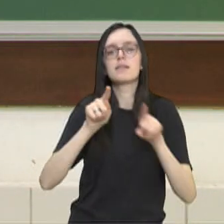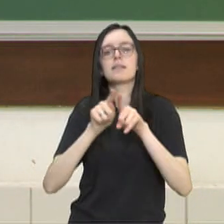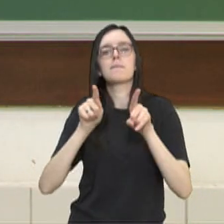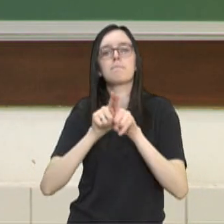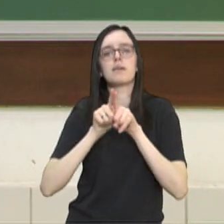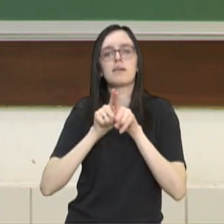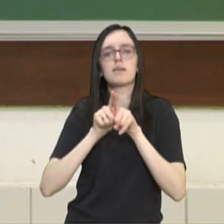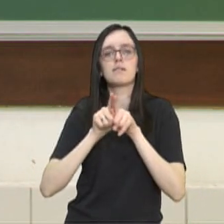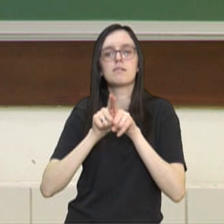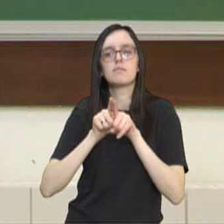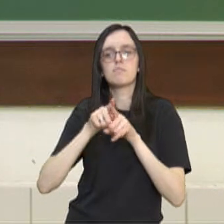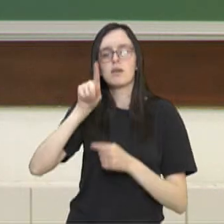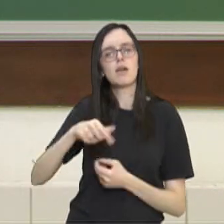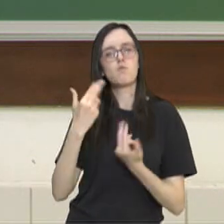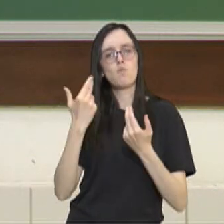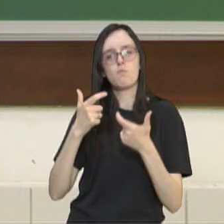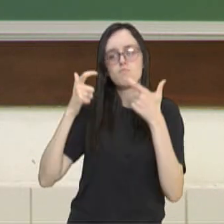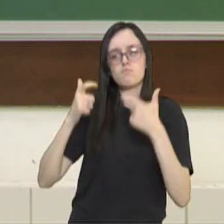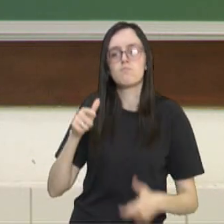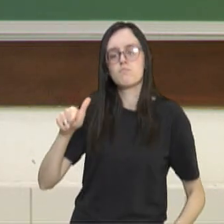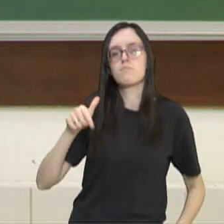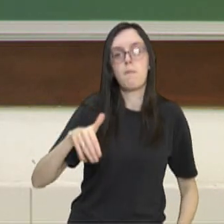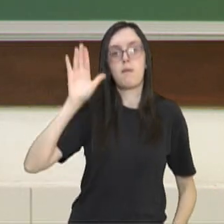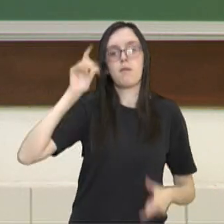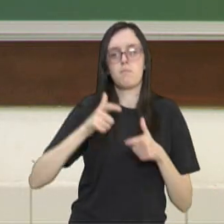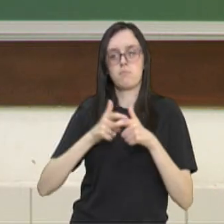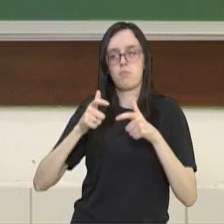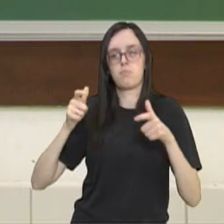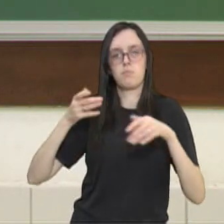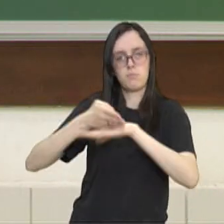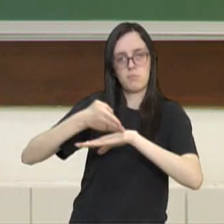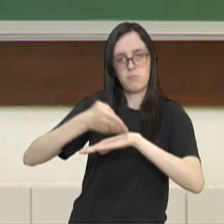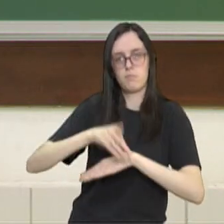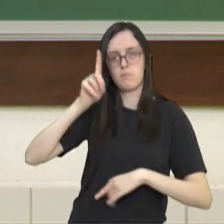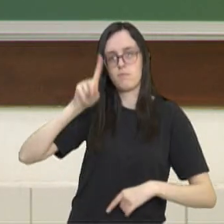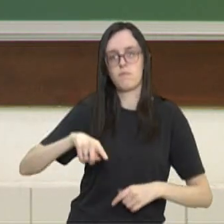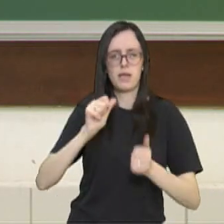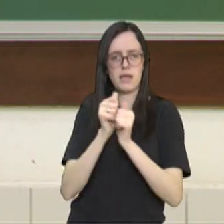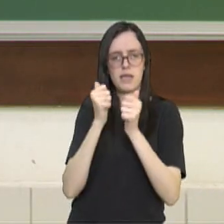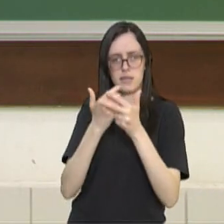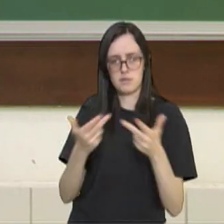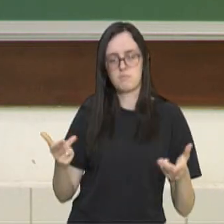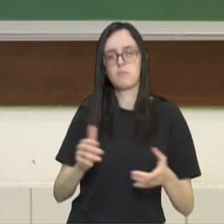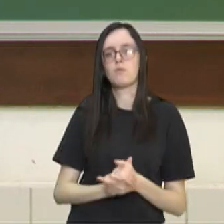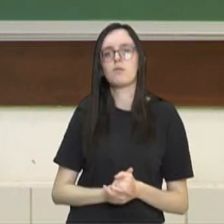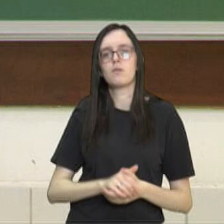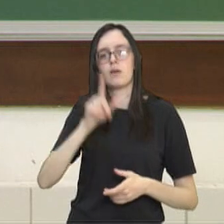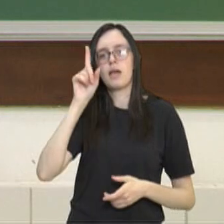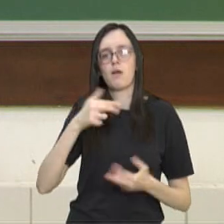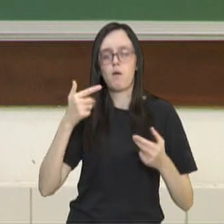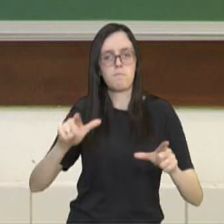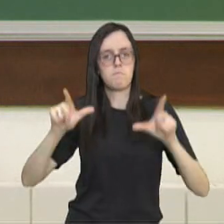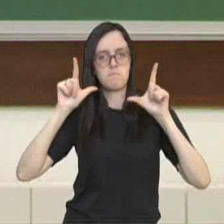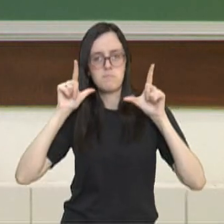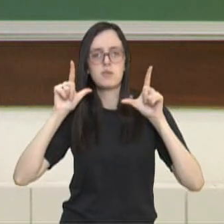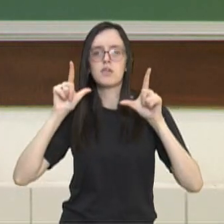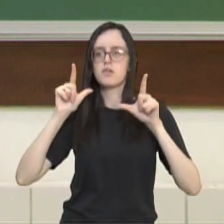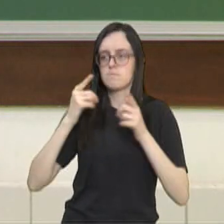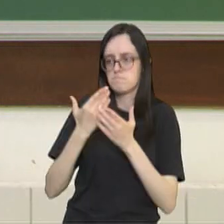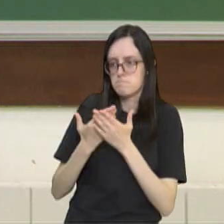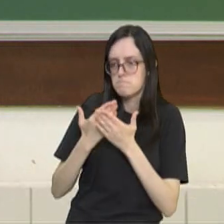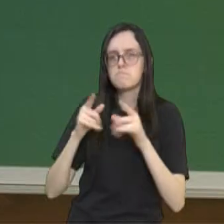modalidades, né, então dos esportes de invasão, e destacamos dois principais, que é o futebol de campo, tanto feminino